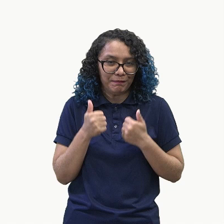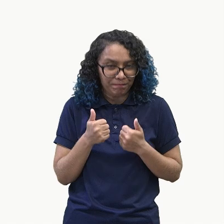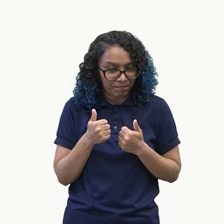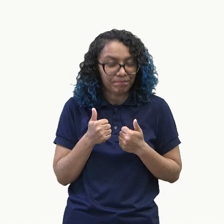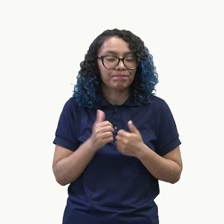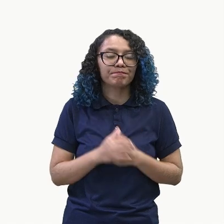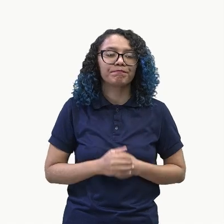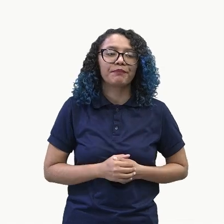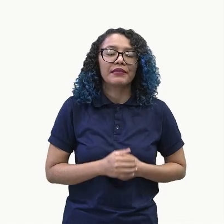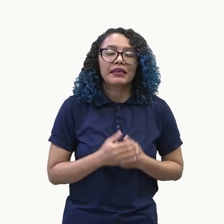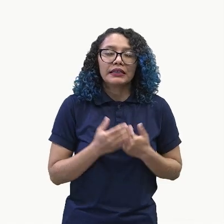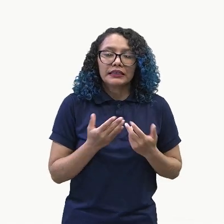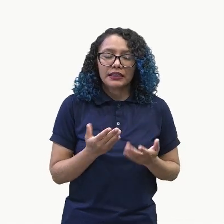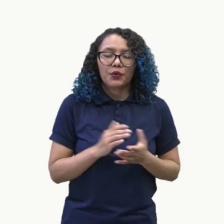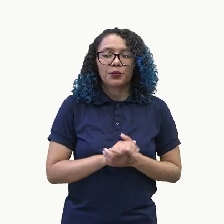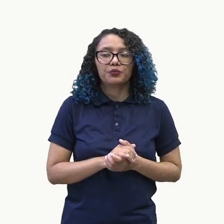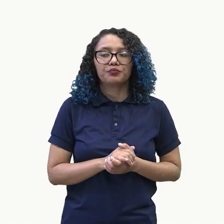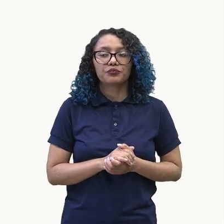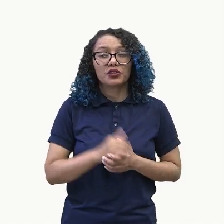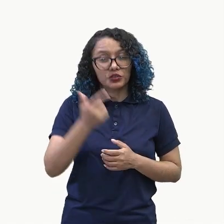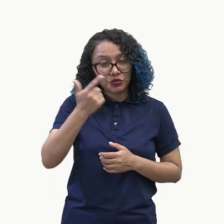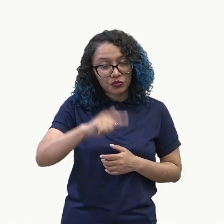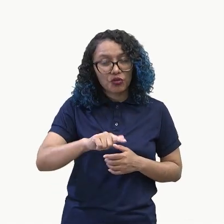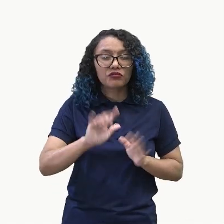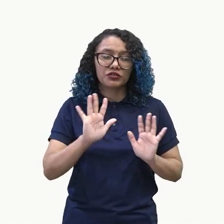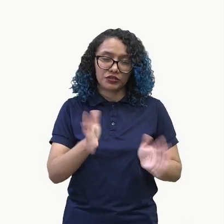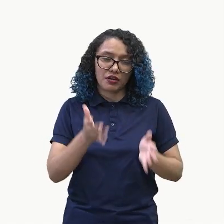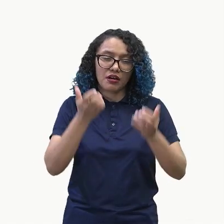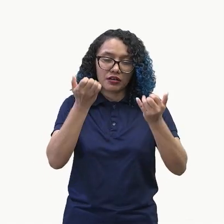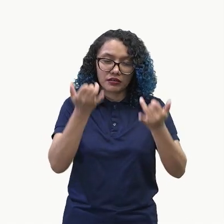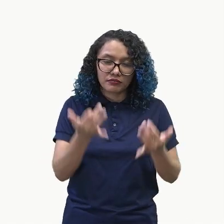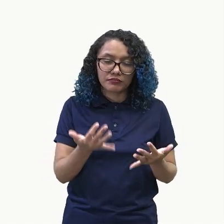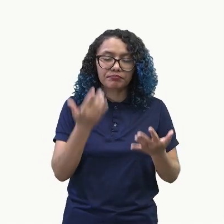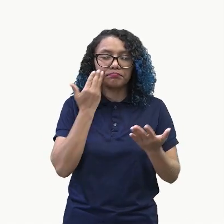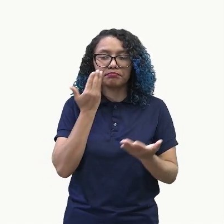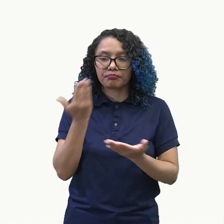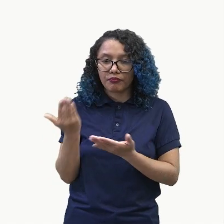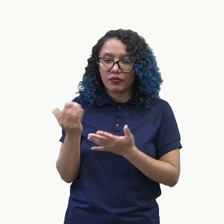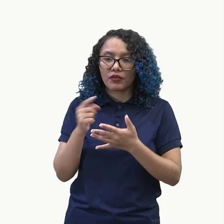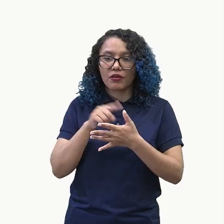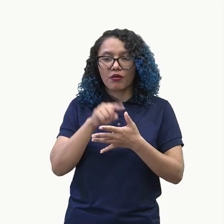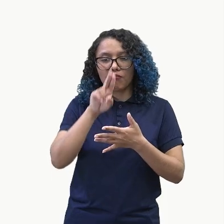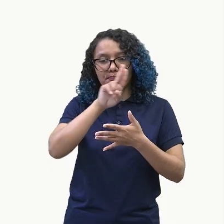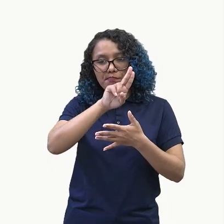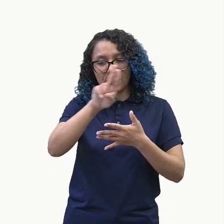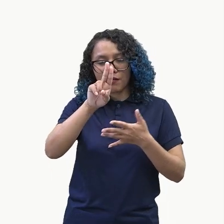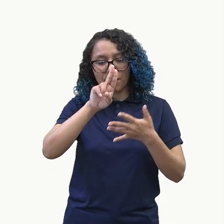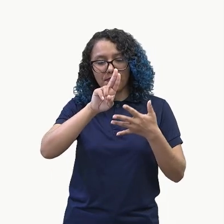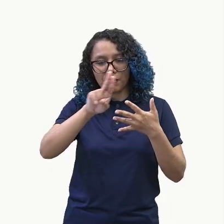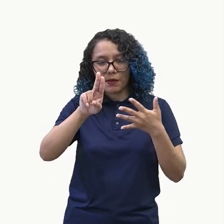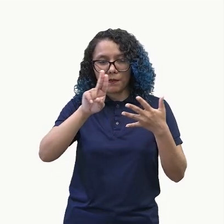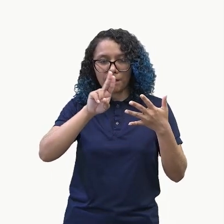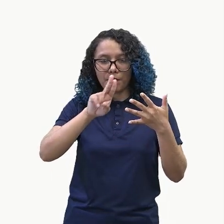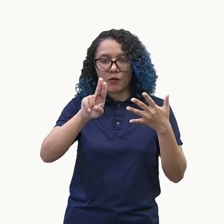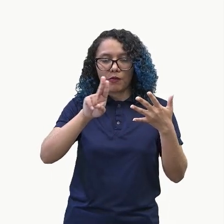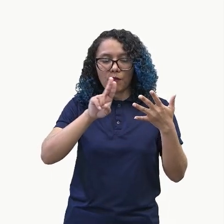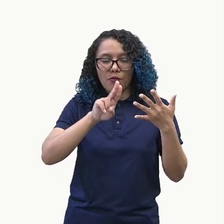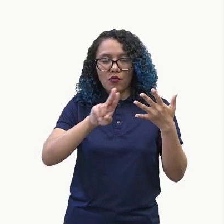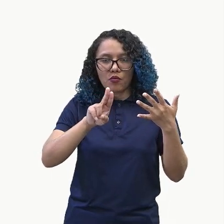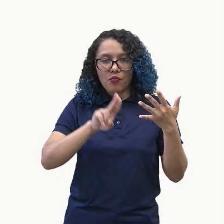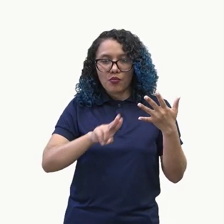tá? Então, esses elementos são, conforme eu já falei anteriormente, o título, a legenda, a escala,